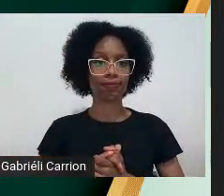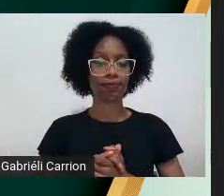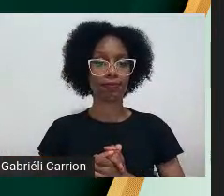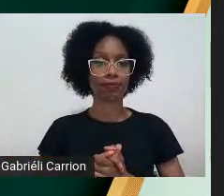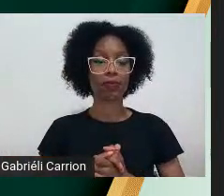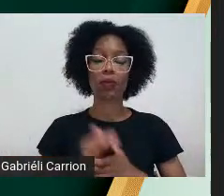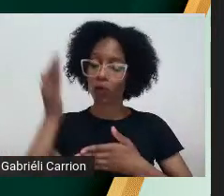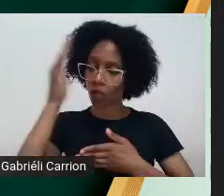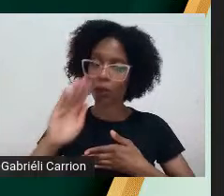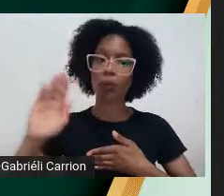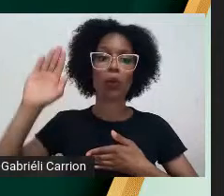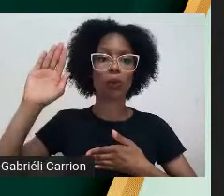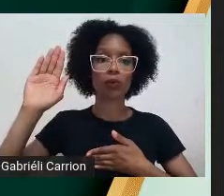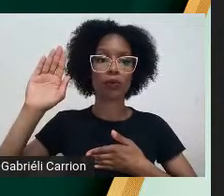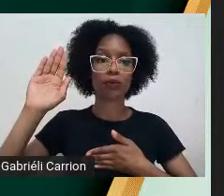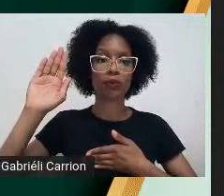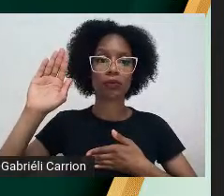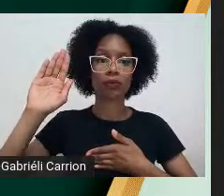Assim eu prometo.